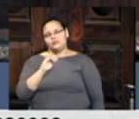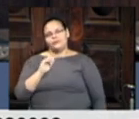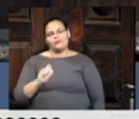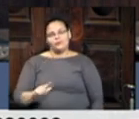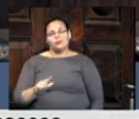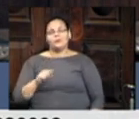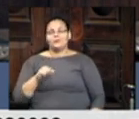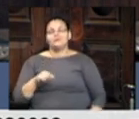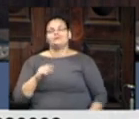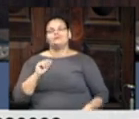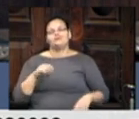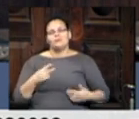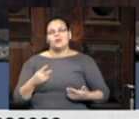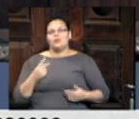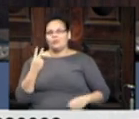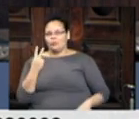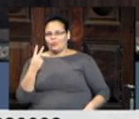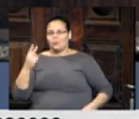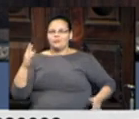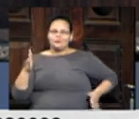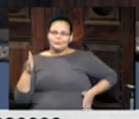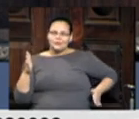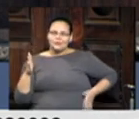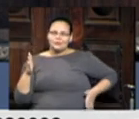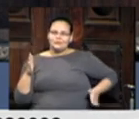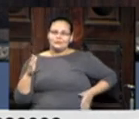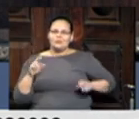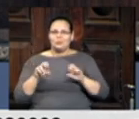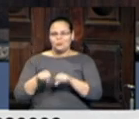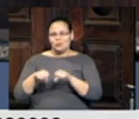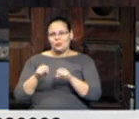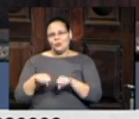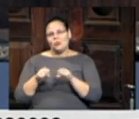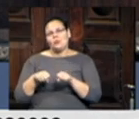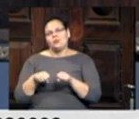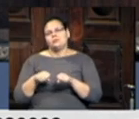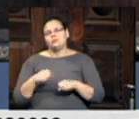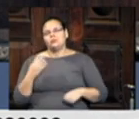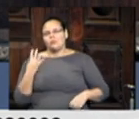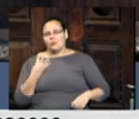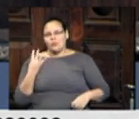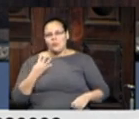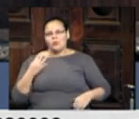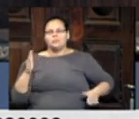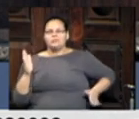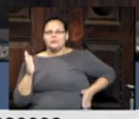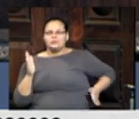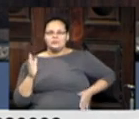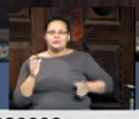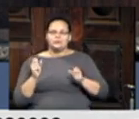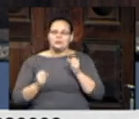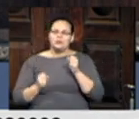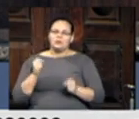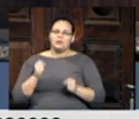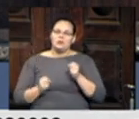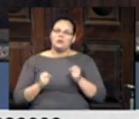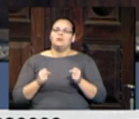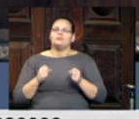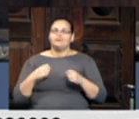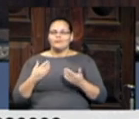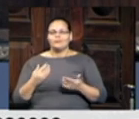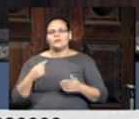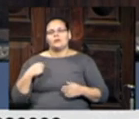sim, cercado por 2 bandidos numa moto, 4 bandidos num carro e, no exercício da sua